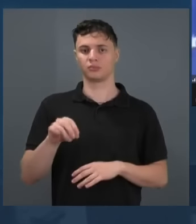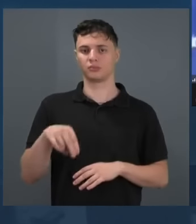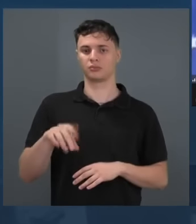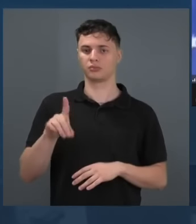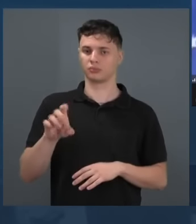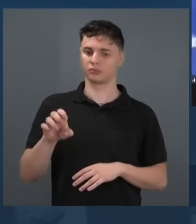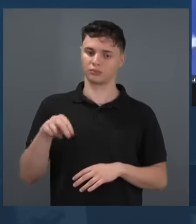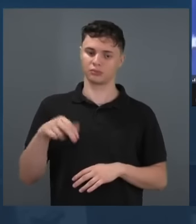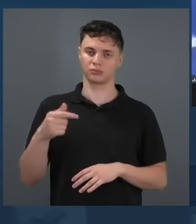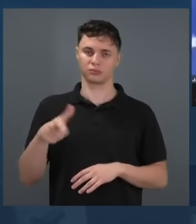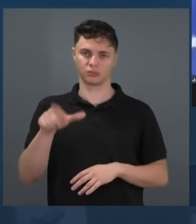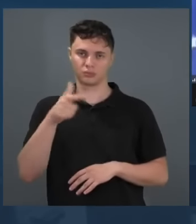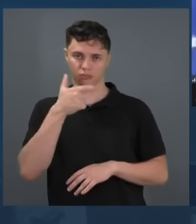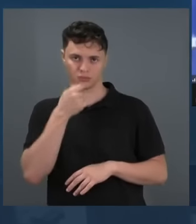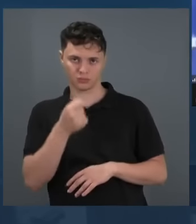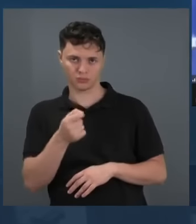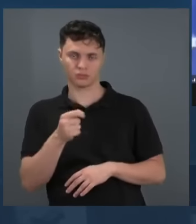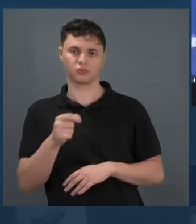de Lula.